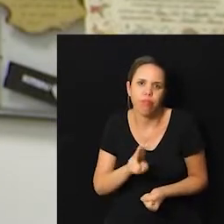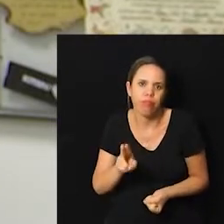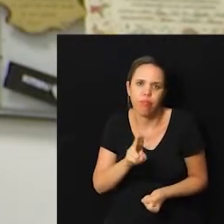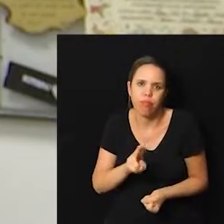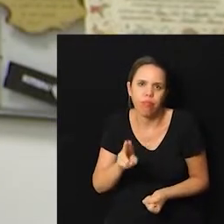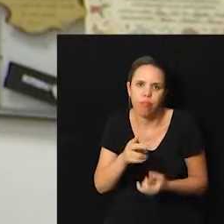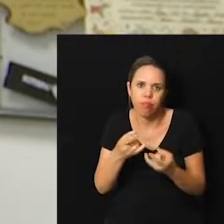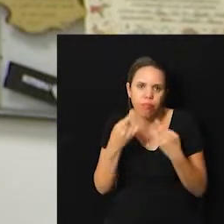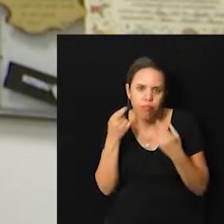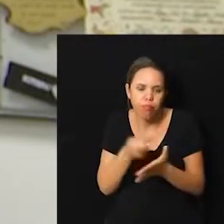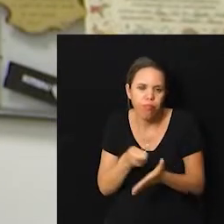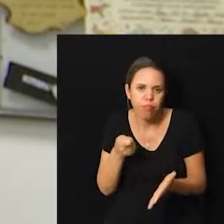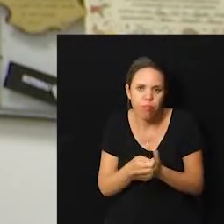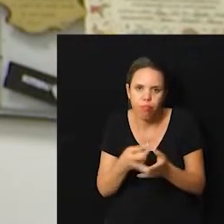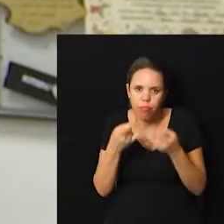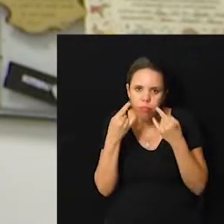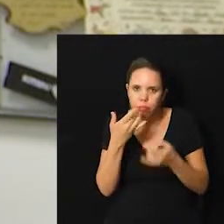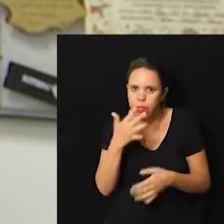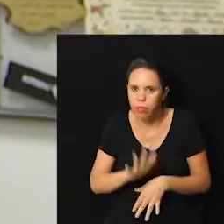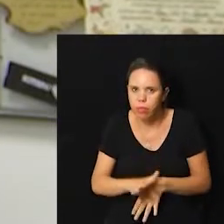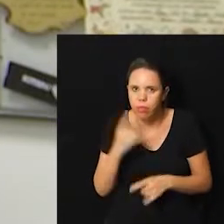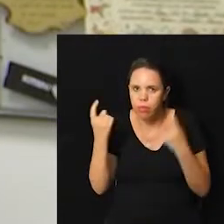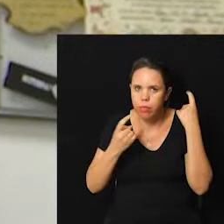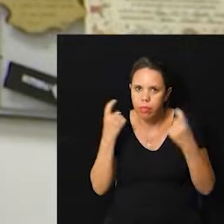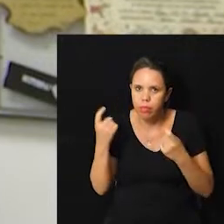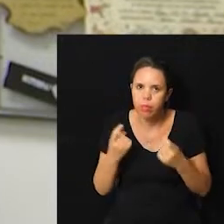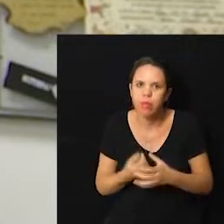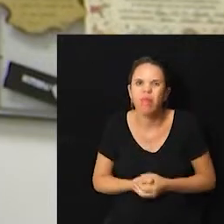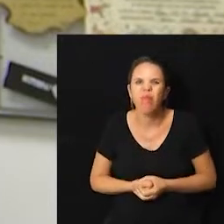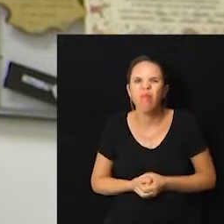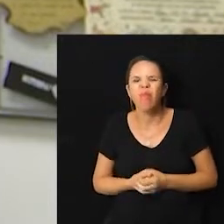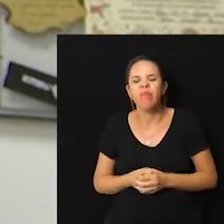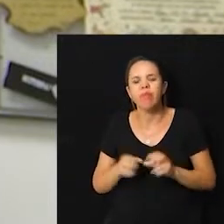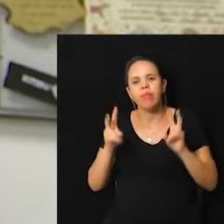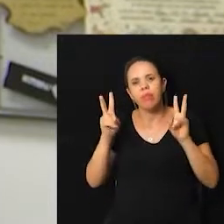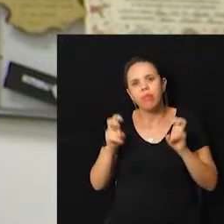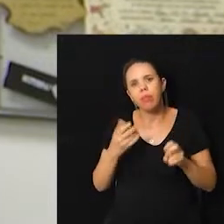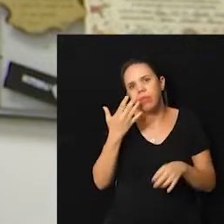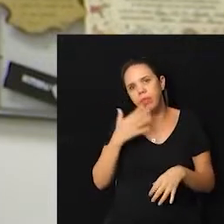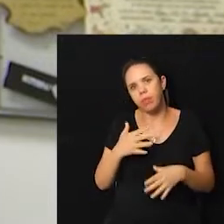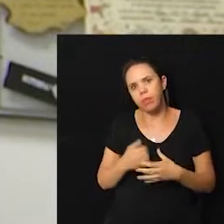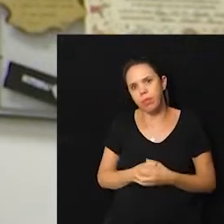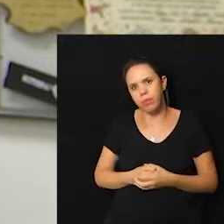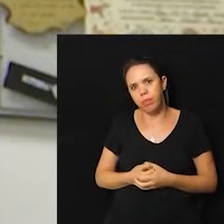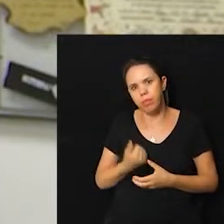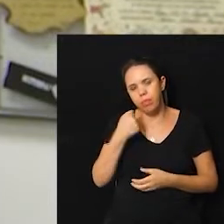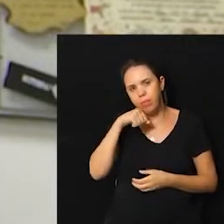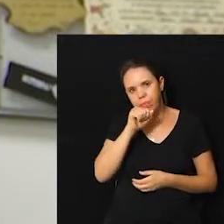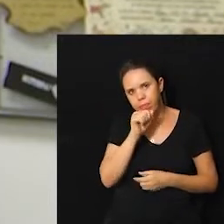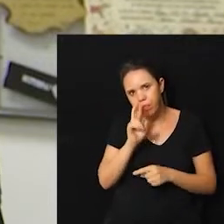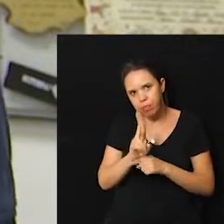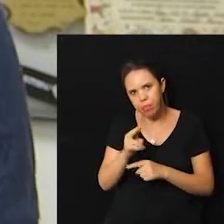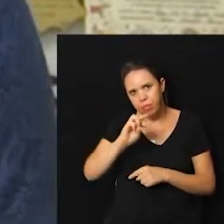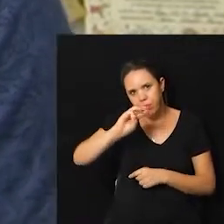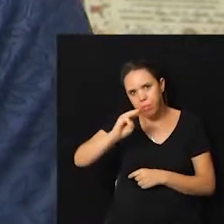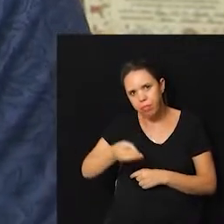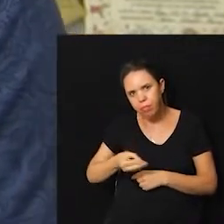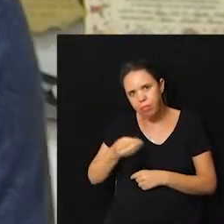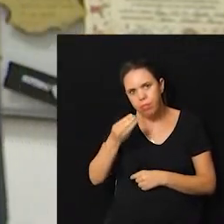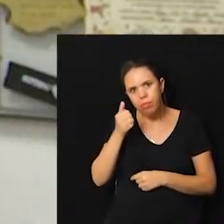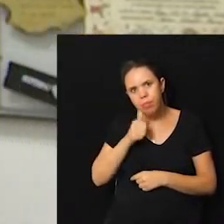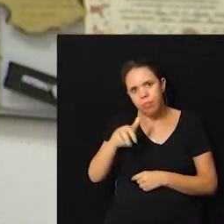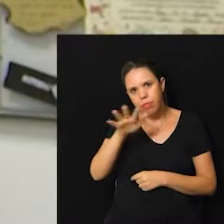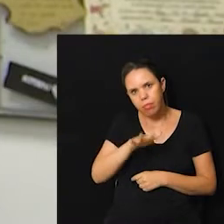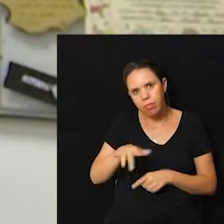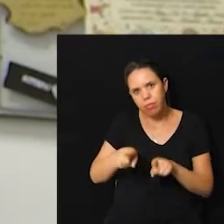o não uso das máscaras para as crianças. Então existe uma preocupação muito grande em relação a essas crianças, através dessas mães que representam